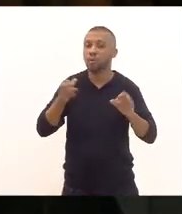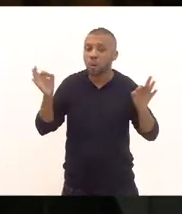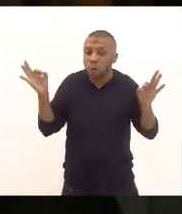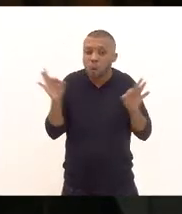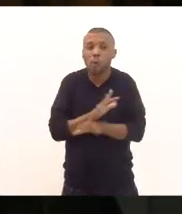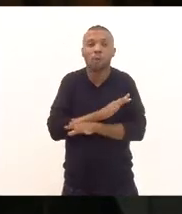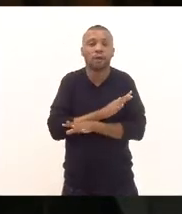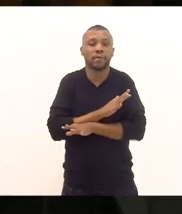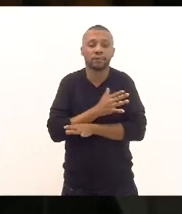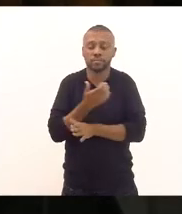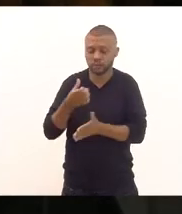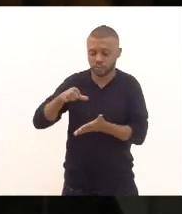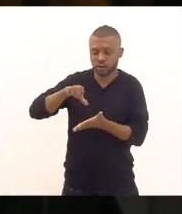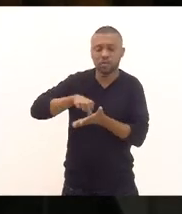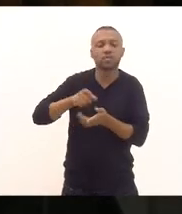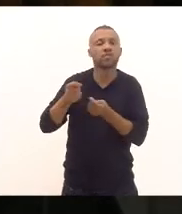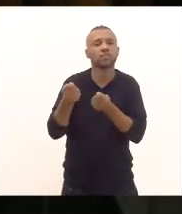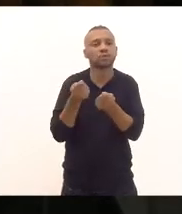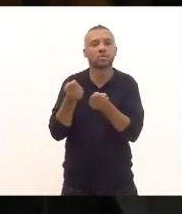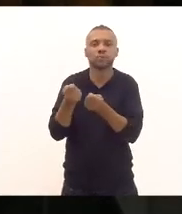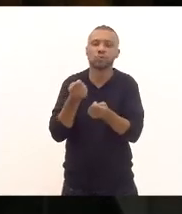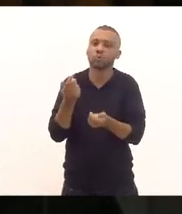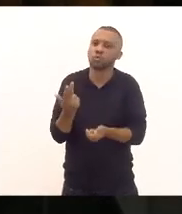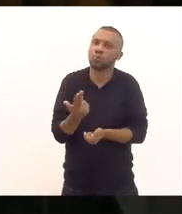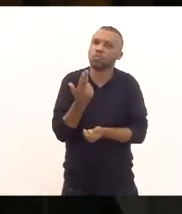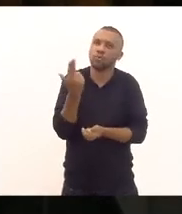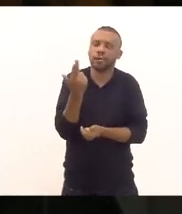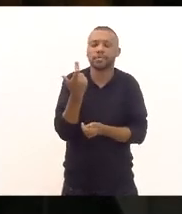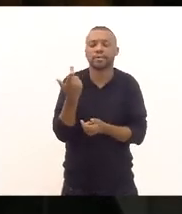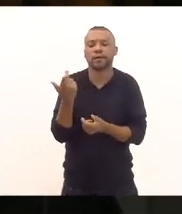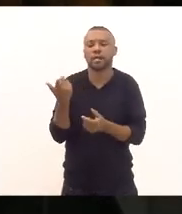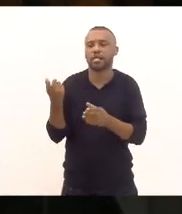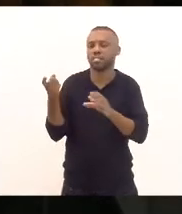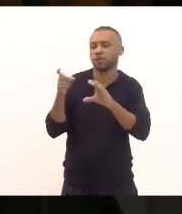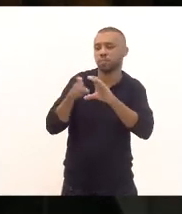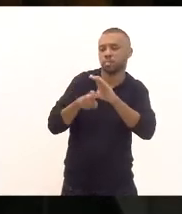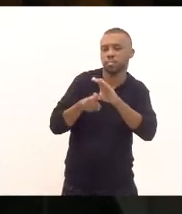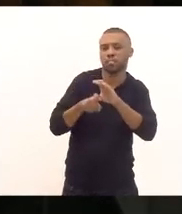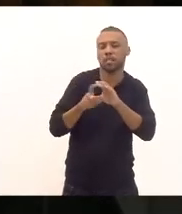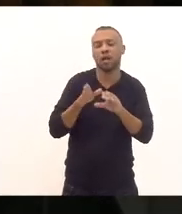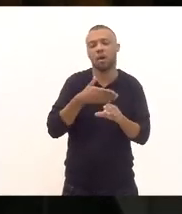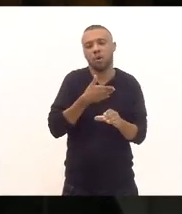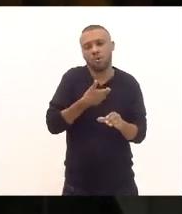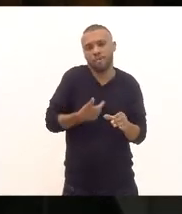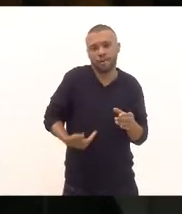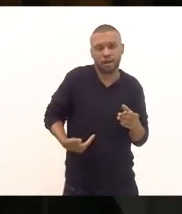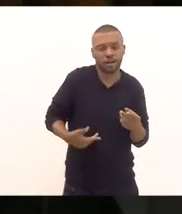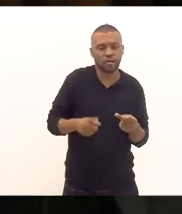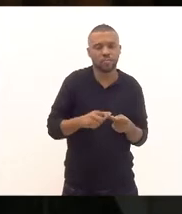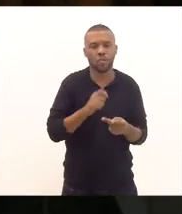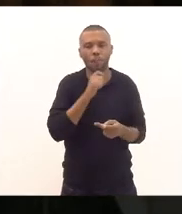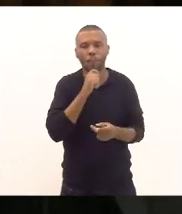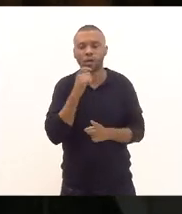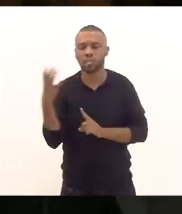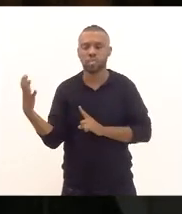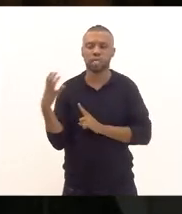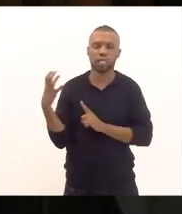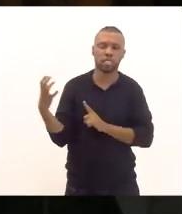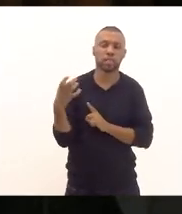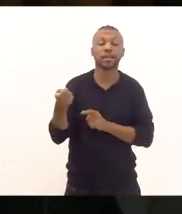uma agência reguladora não pode estar subordinada nem o governo nem tem uma influência